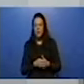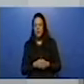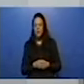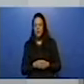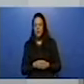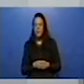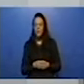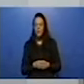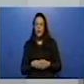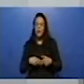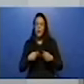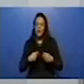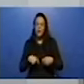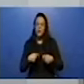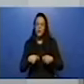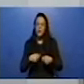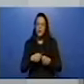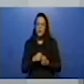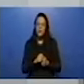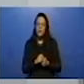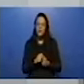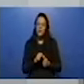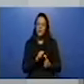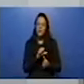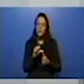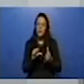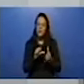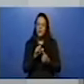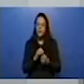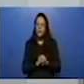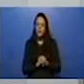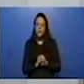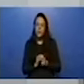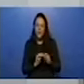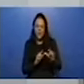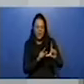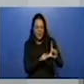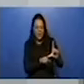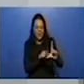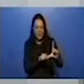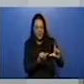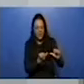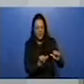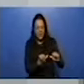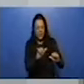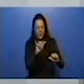um pequeno trabalhinho. É assim. Terminou em y e antes tem consoante,